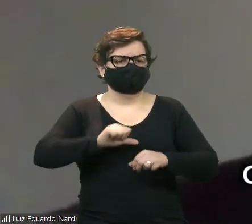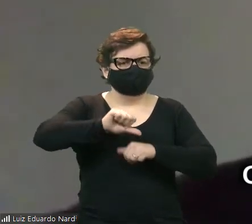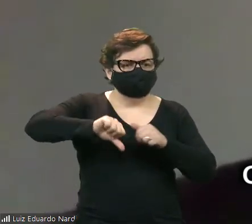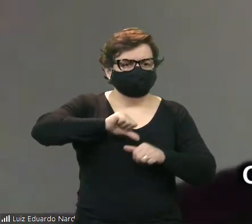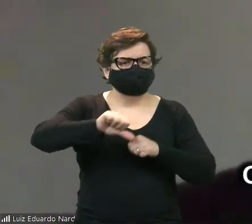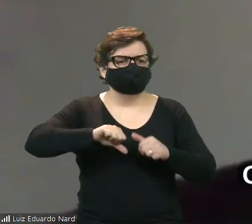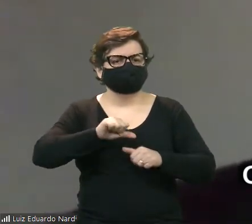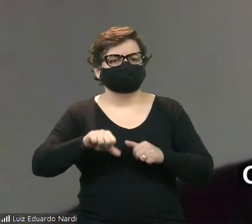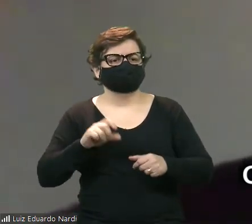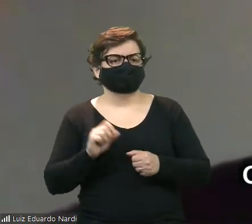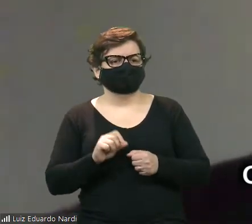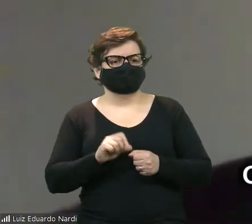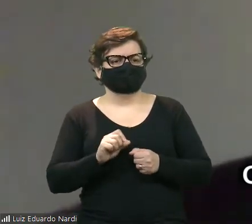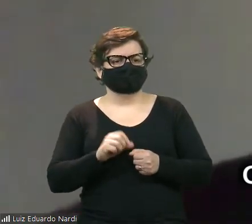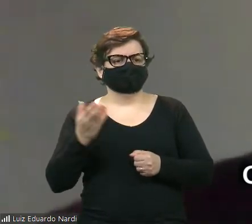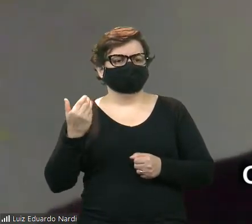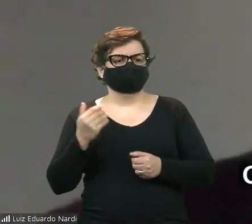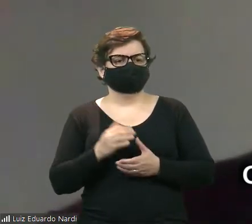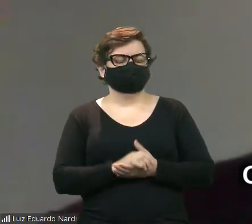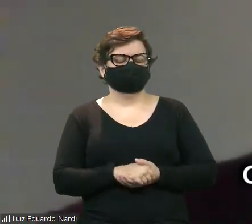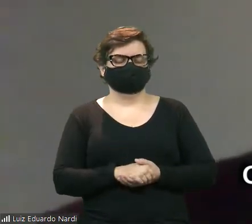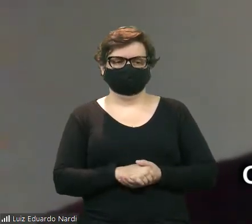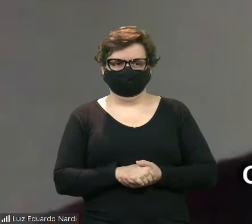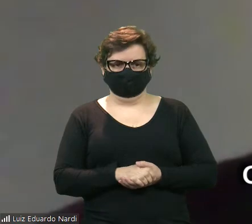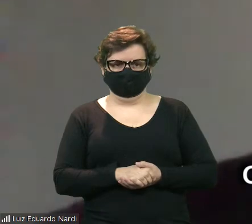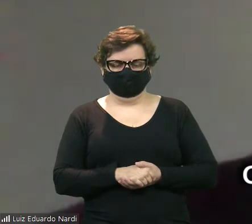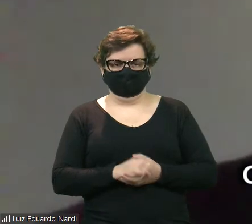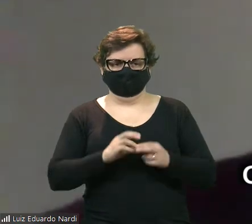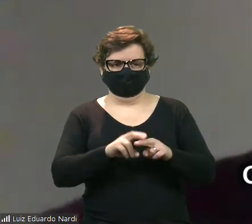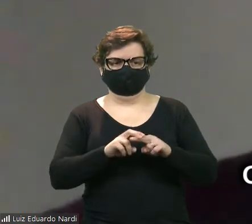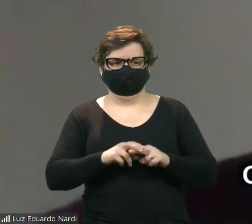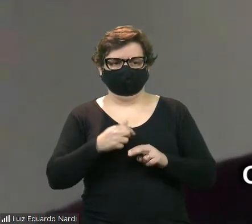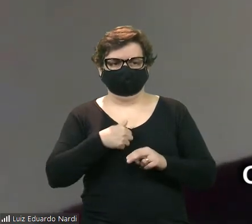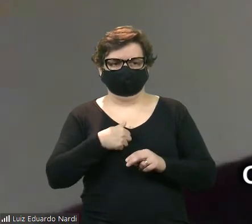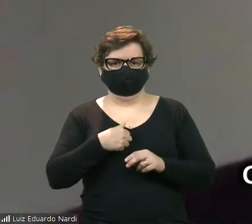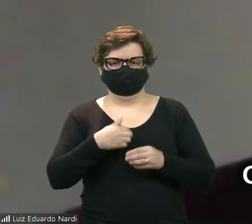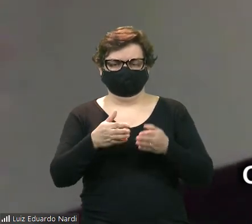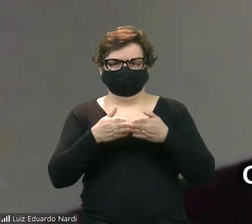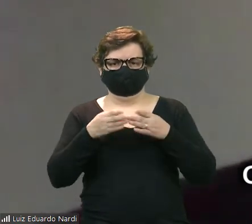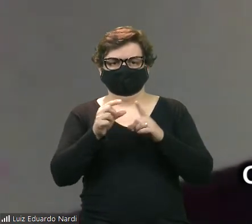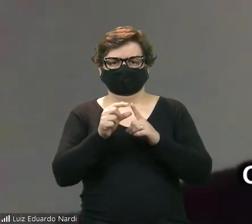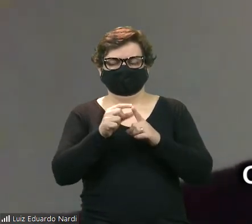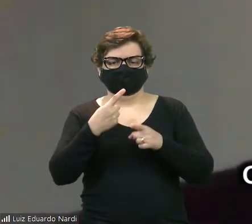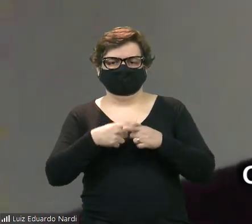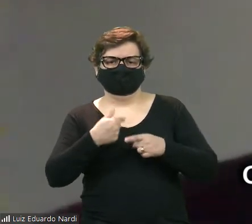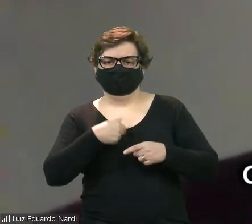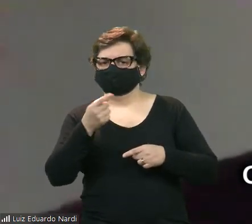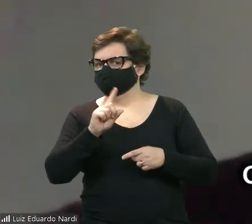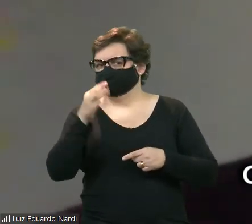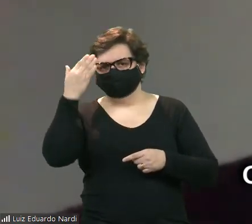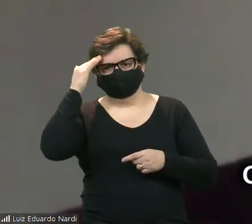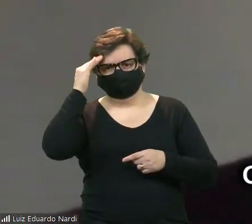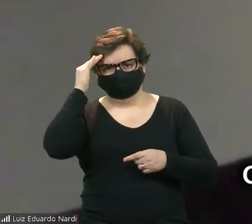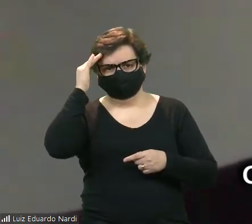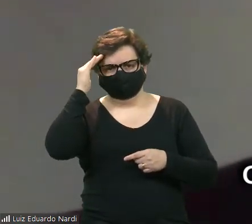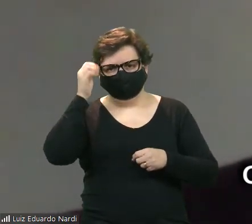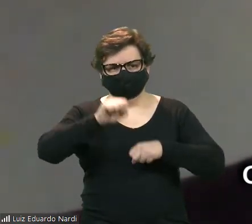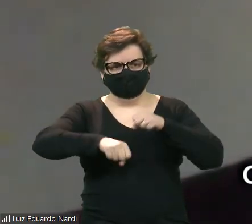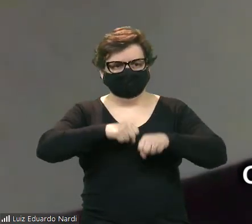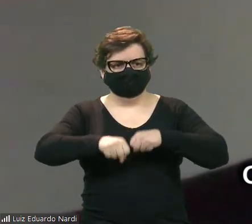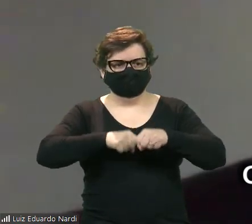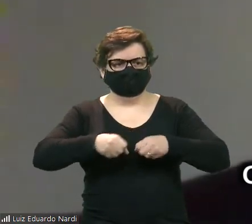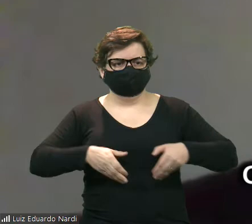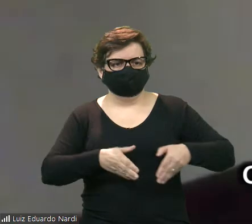que Vossa Excelência fez, e a gente ocorre com isso, por isso que eu havia feito a questão de ordem, porque eu não estava entendendo a questão da ciclovia